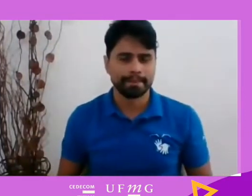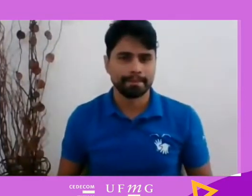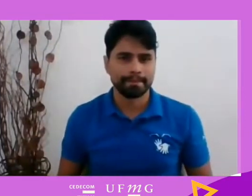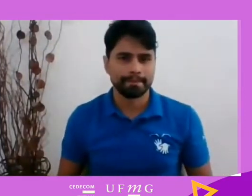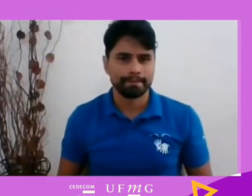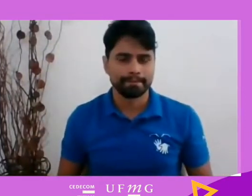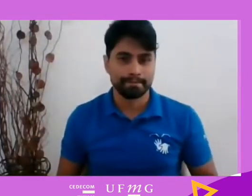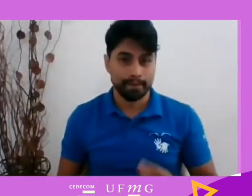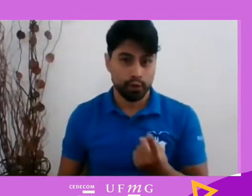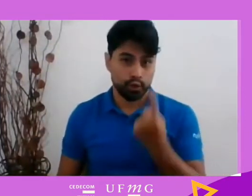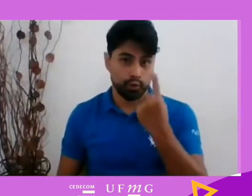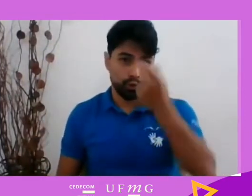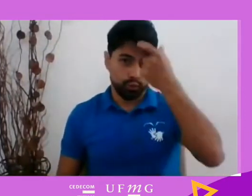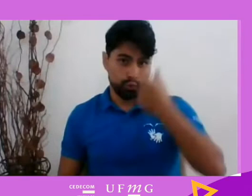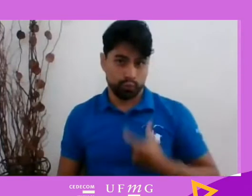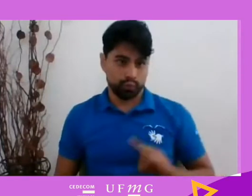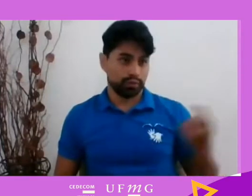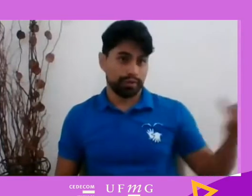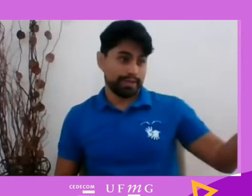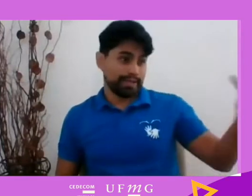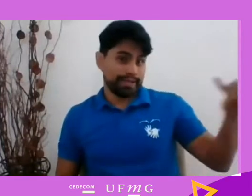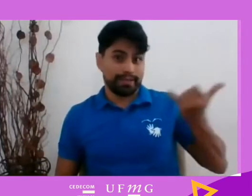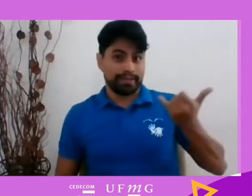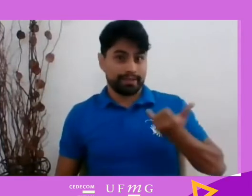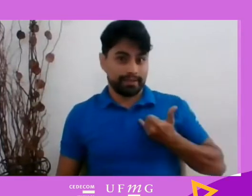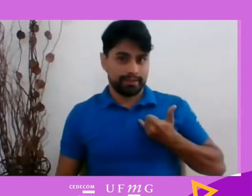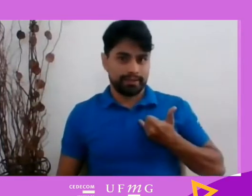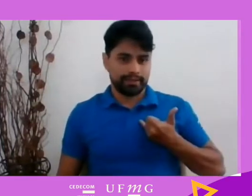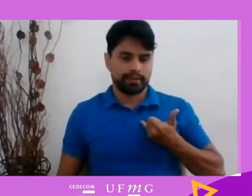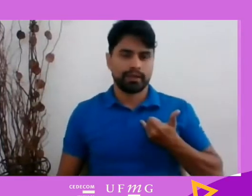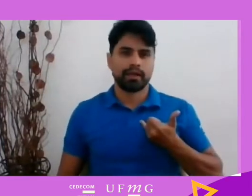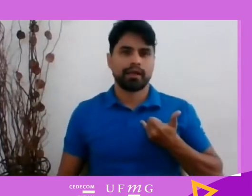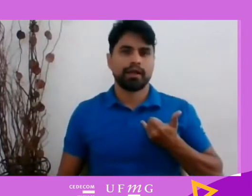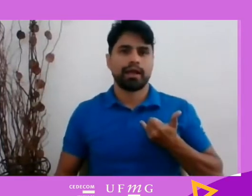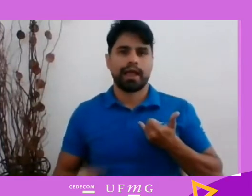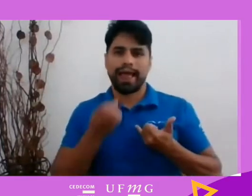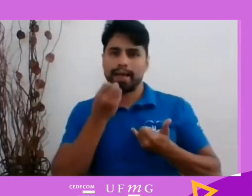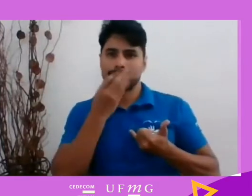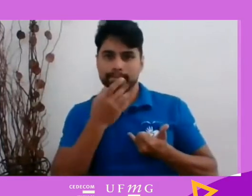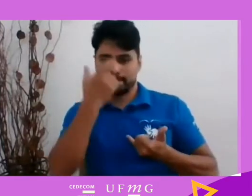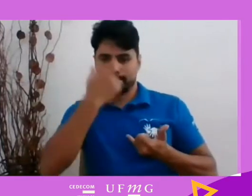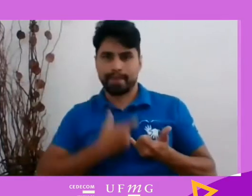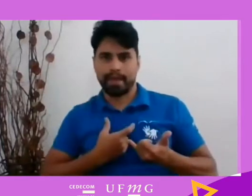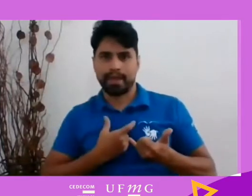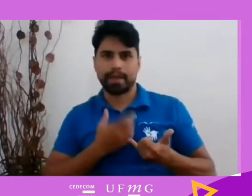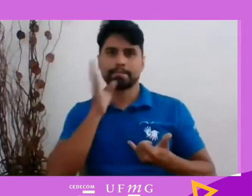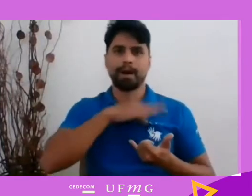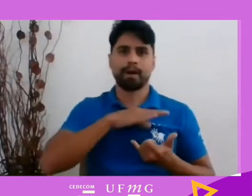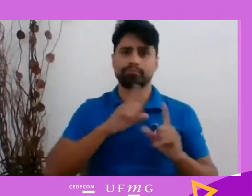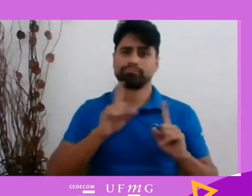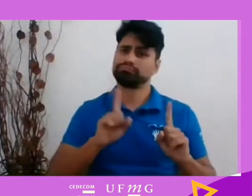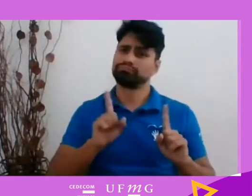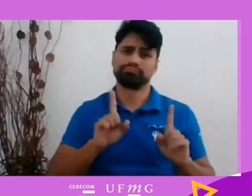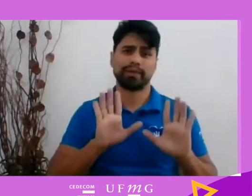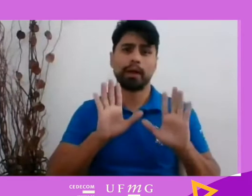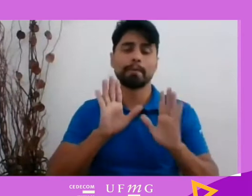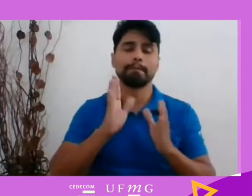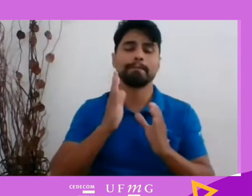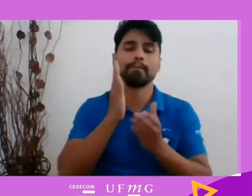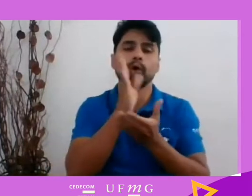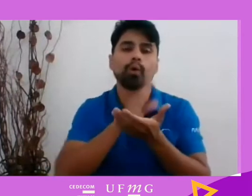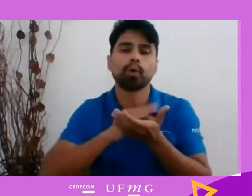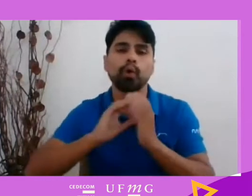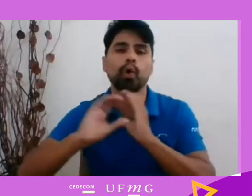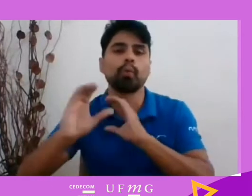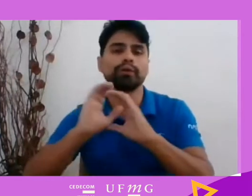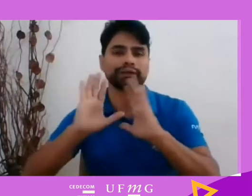do bem nem do mal, ele é uma forma de estratégia de comunicação. Então, assim como você tem, por exemplo, esse tipo de movimento que tenta